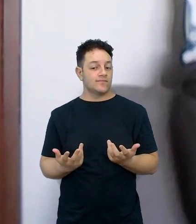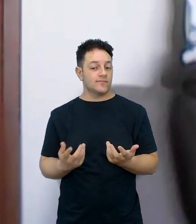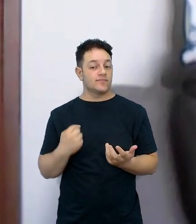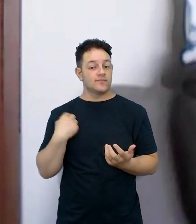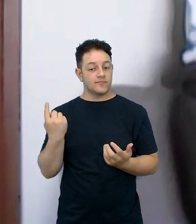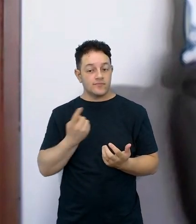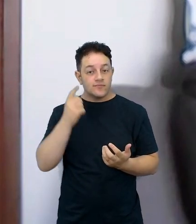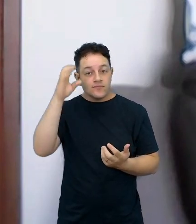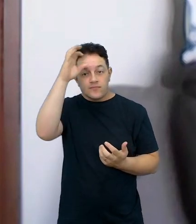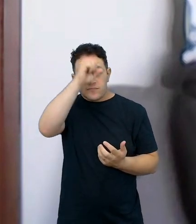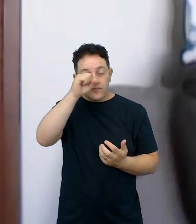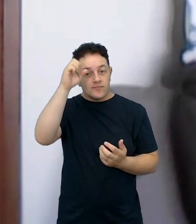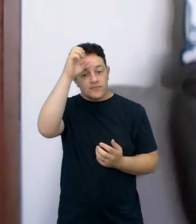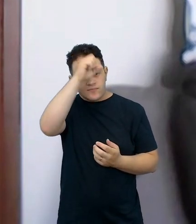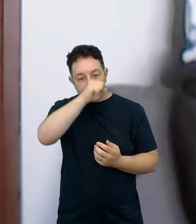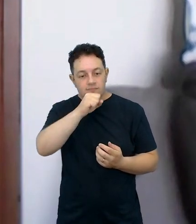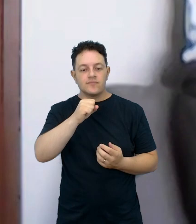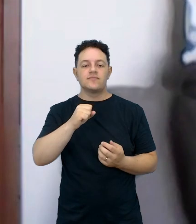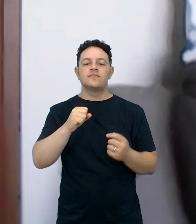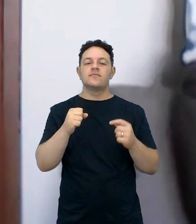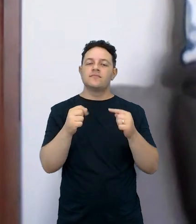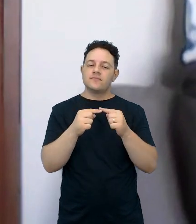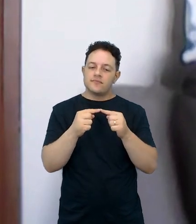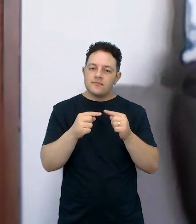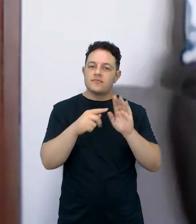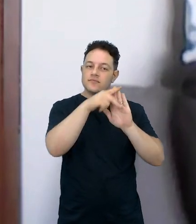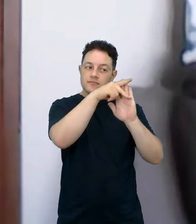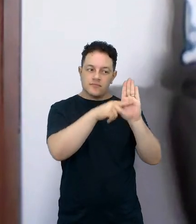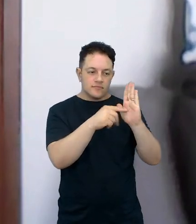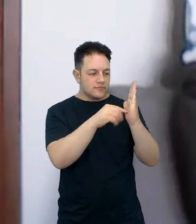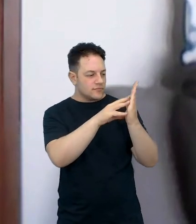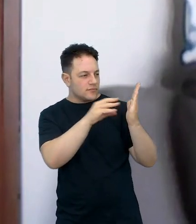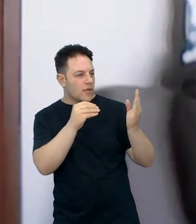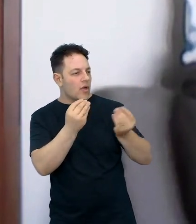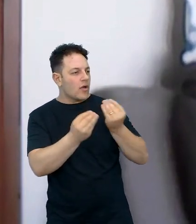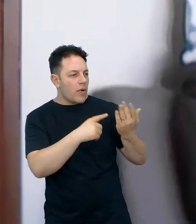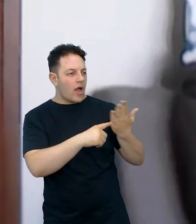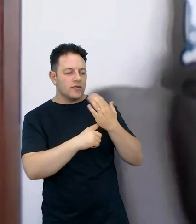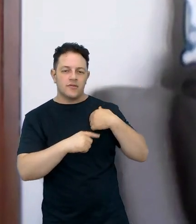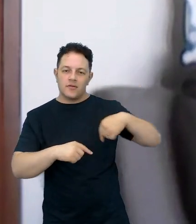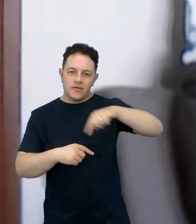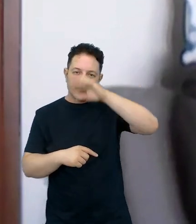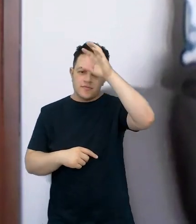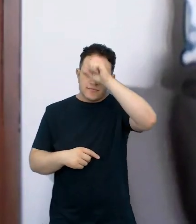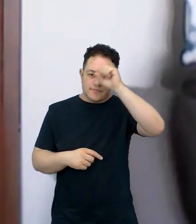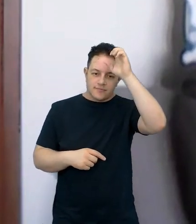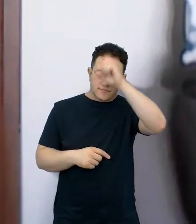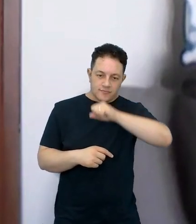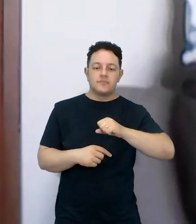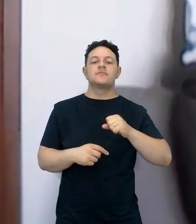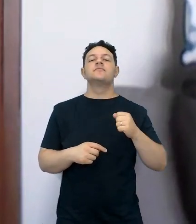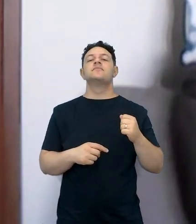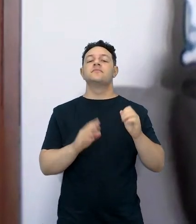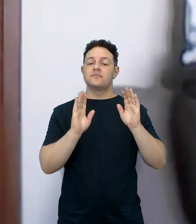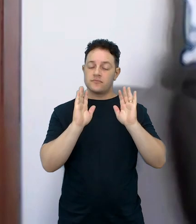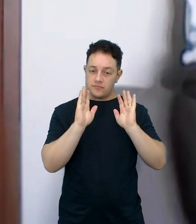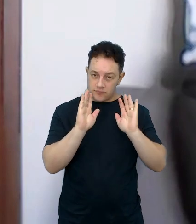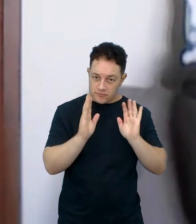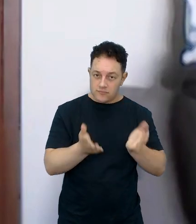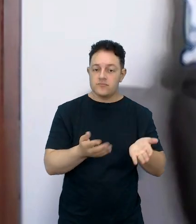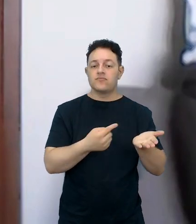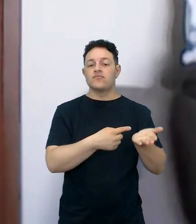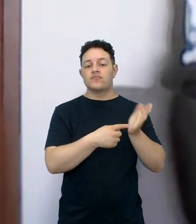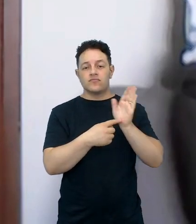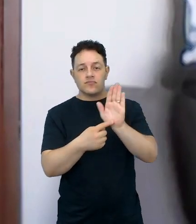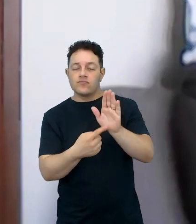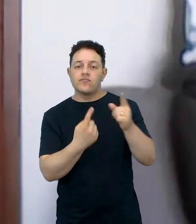da aprendizagem, tá? Baseada em projetos, me desculpem, né? Nós trouxemos já aqui para